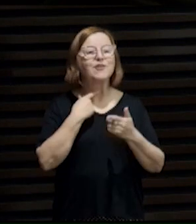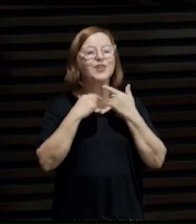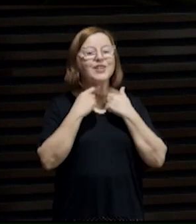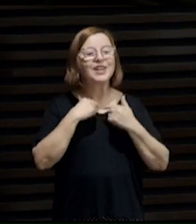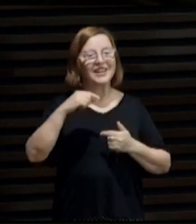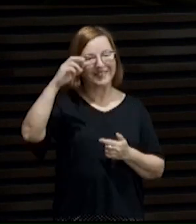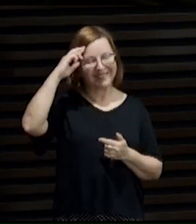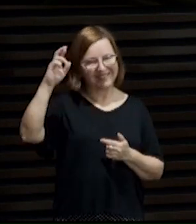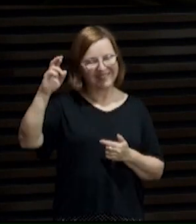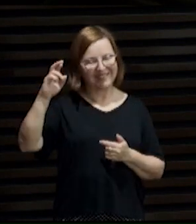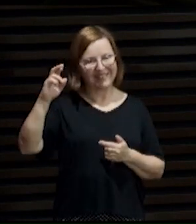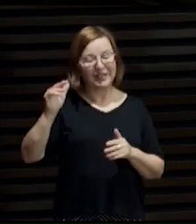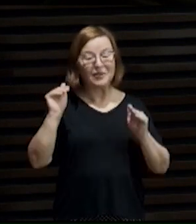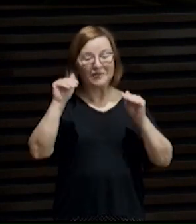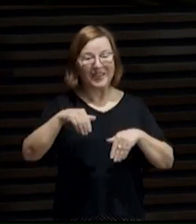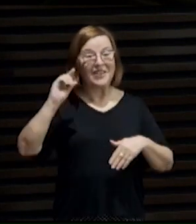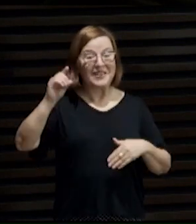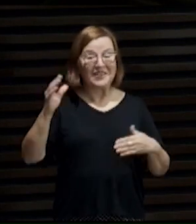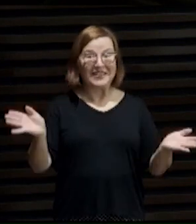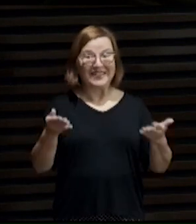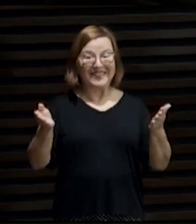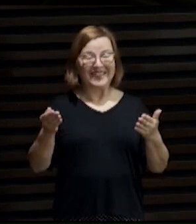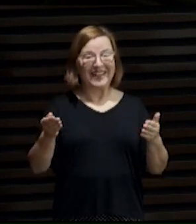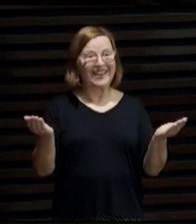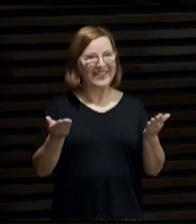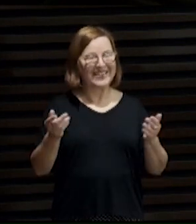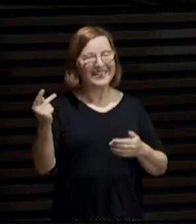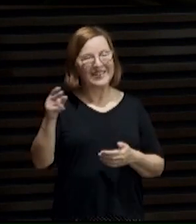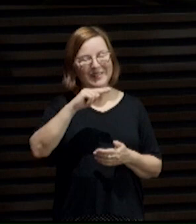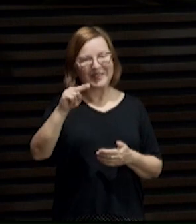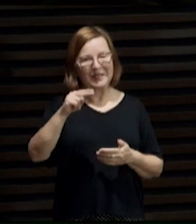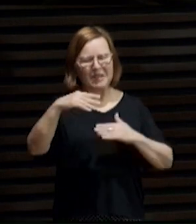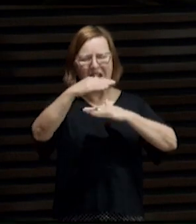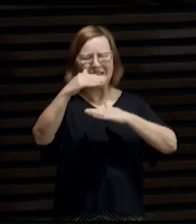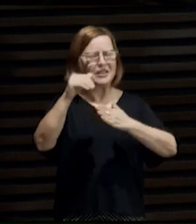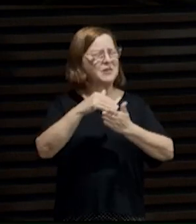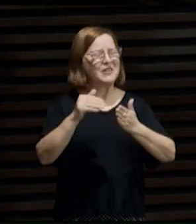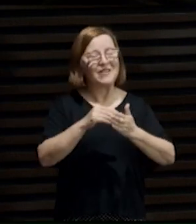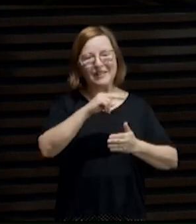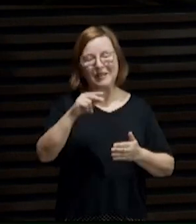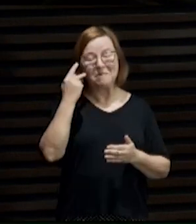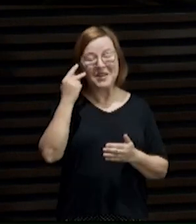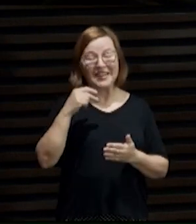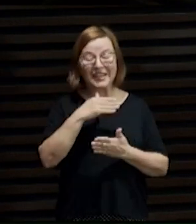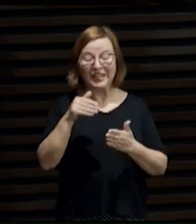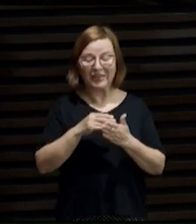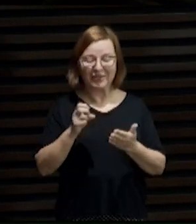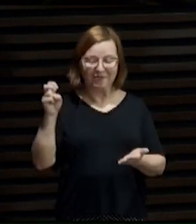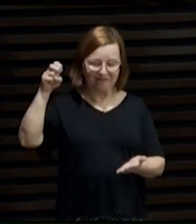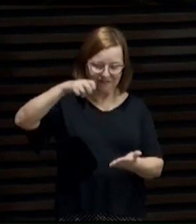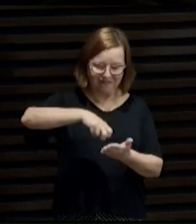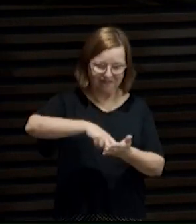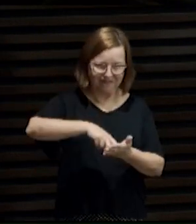final? O exaltou. E hoje o seu nome está acima de todo nome, para que todo joelho se dobre